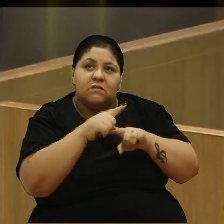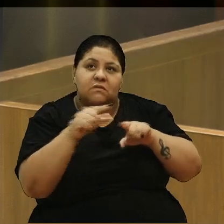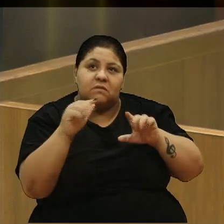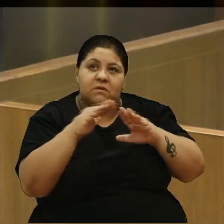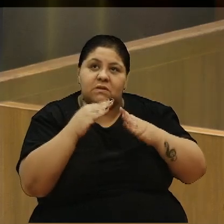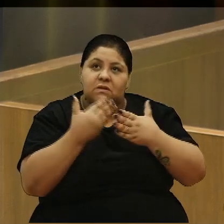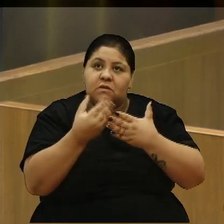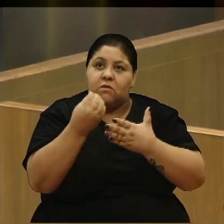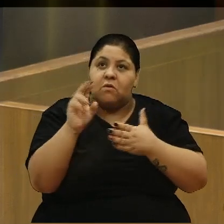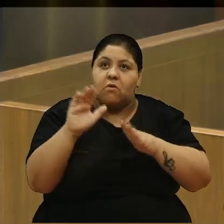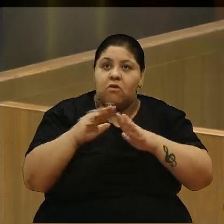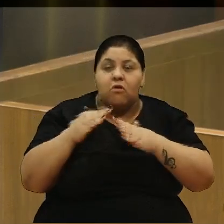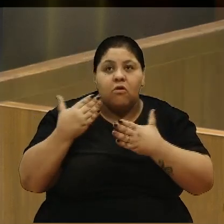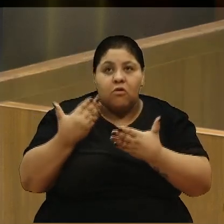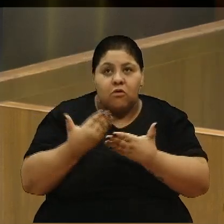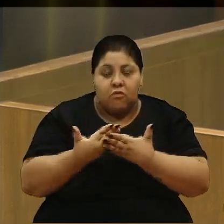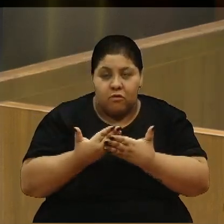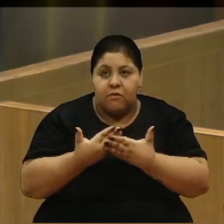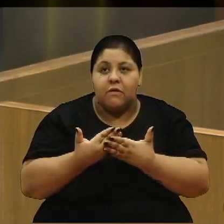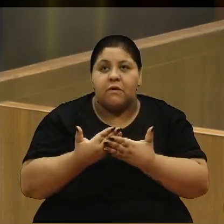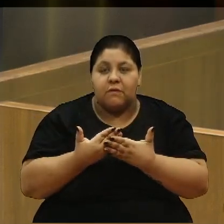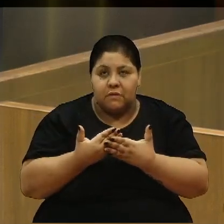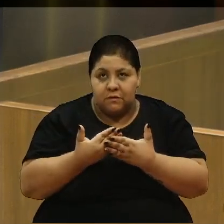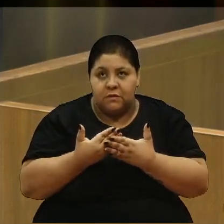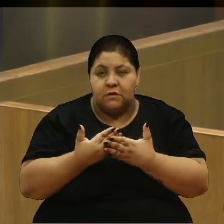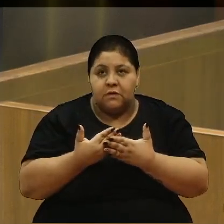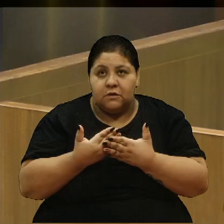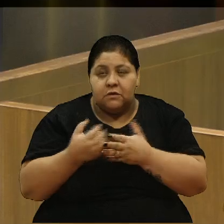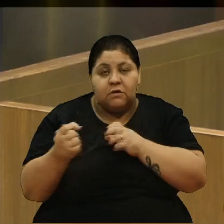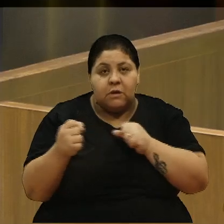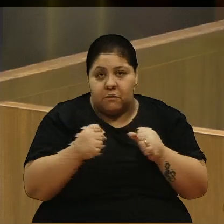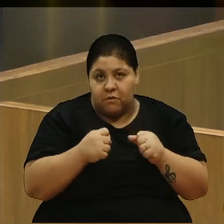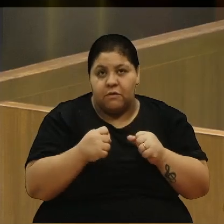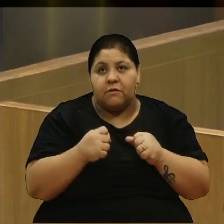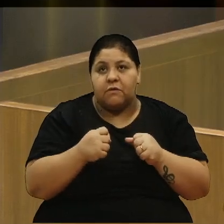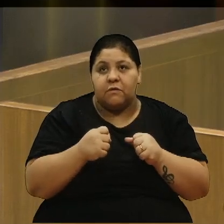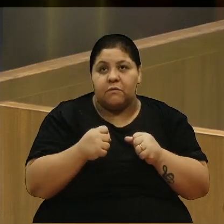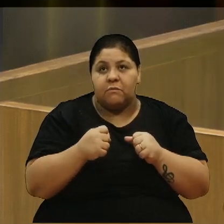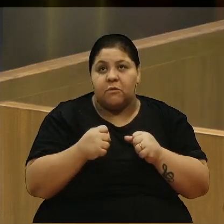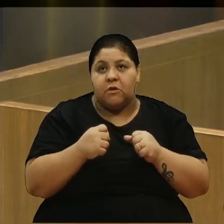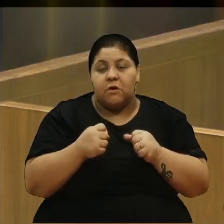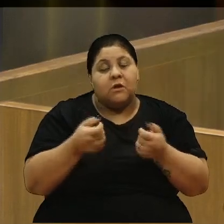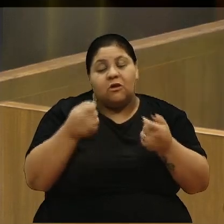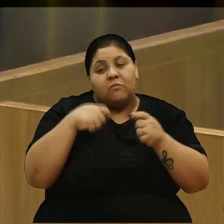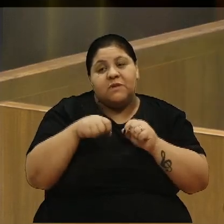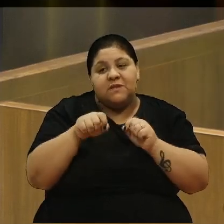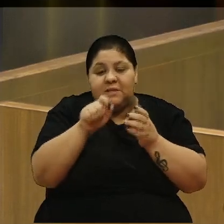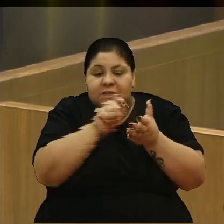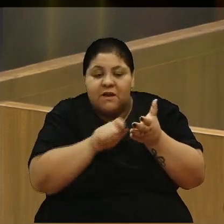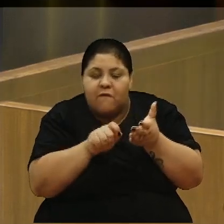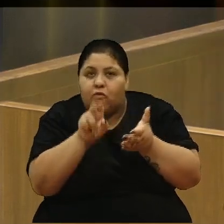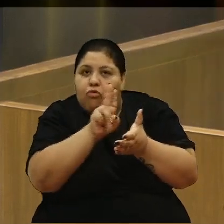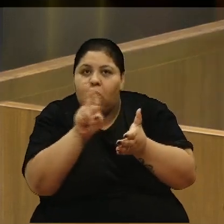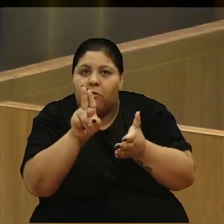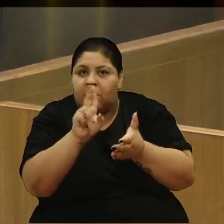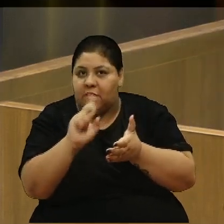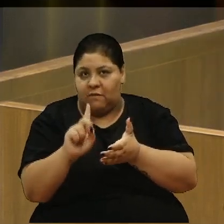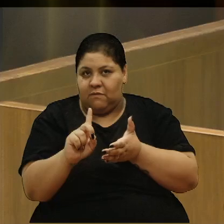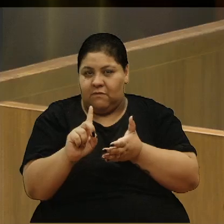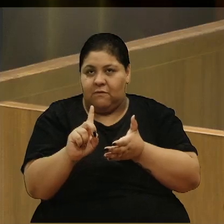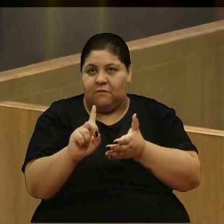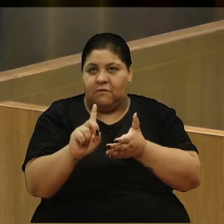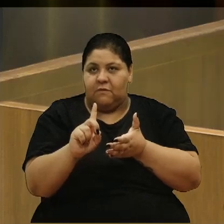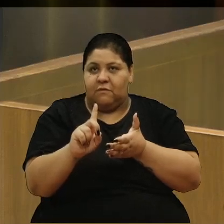na escola. Por incrível que pareça, pode ser anônimo, né? Porque as pessoas têm medo. Por incrível